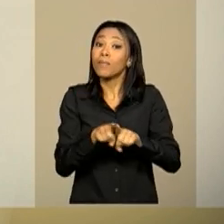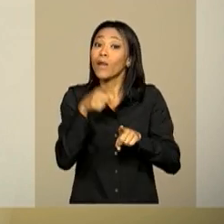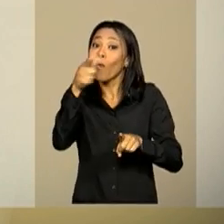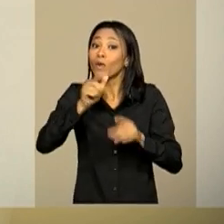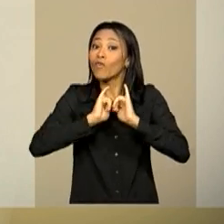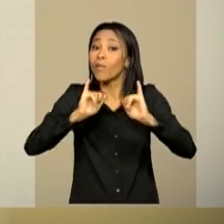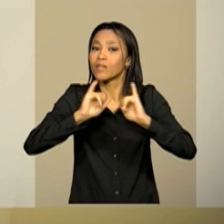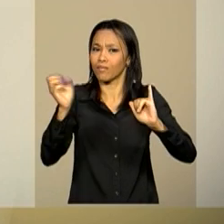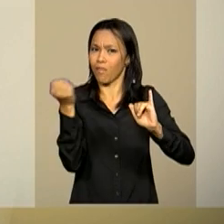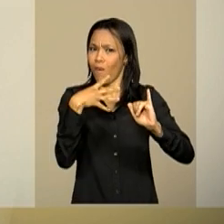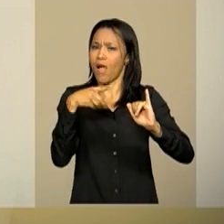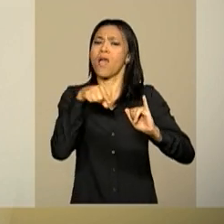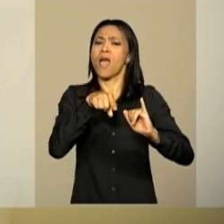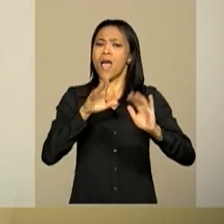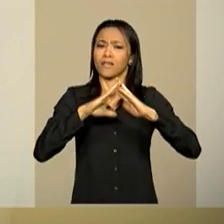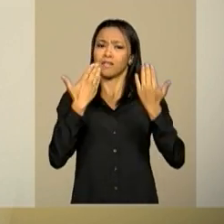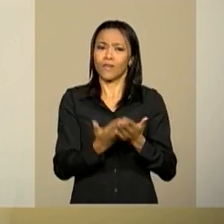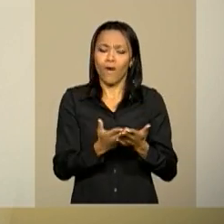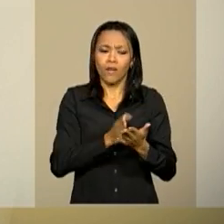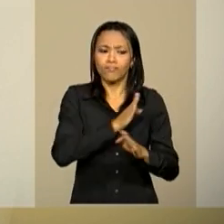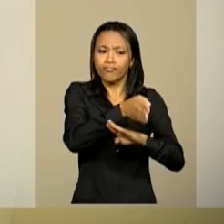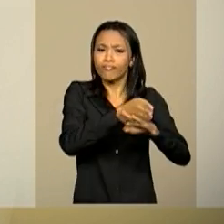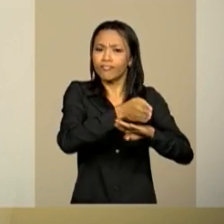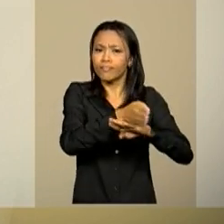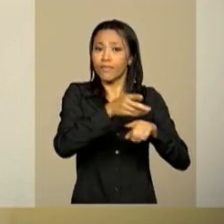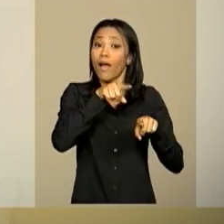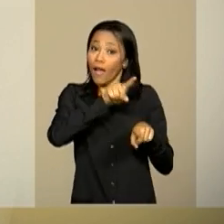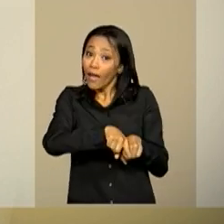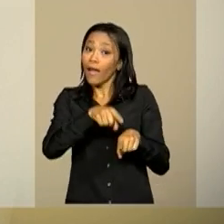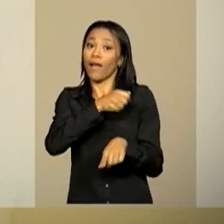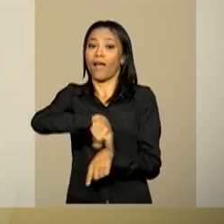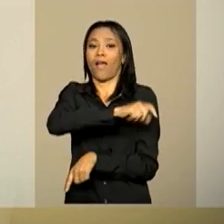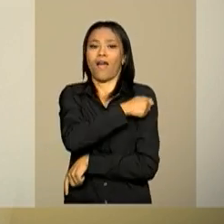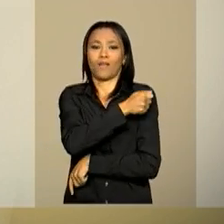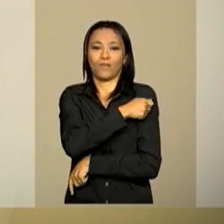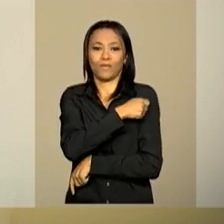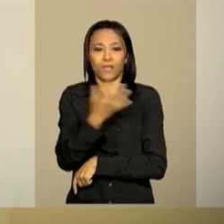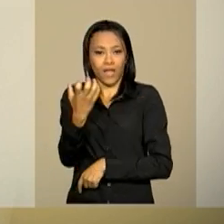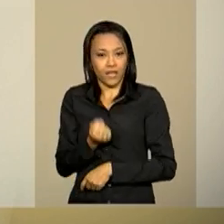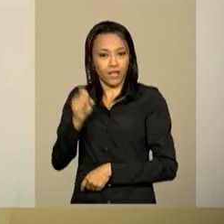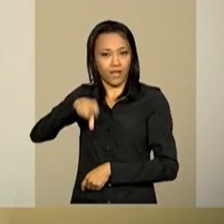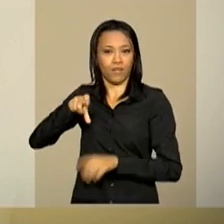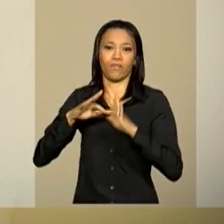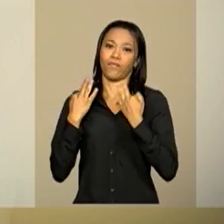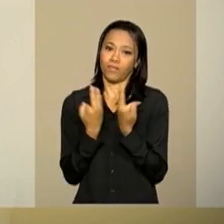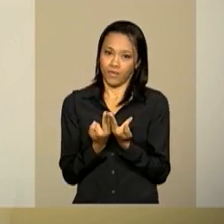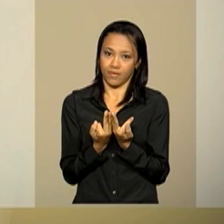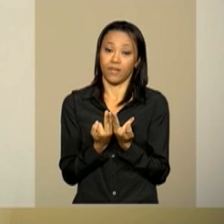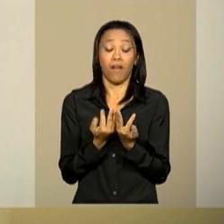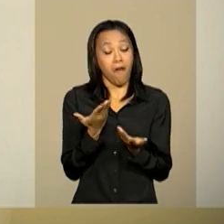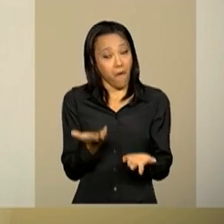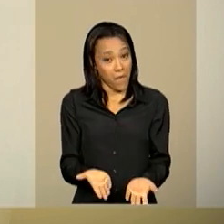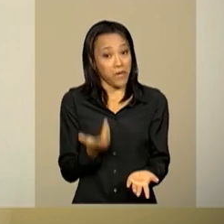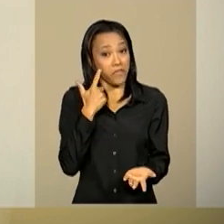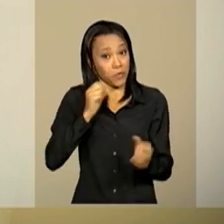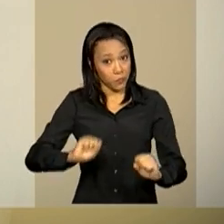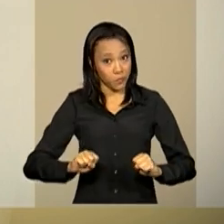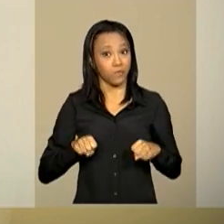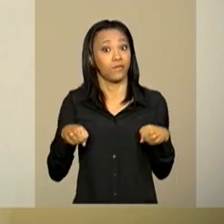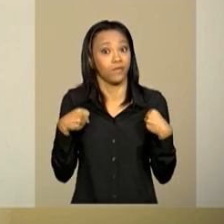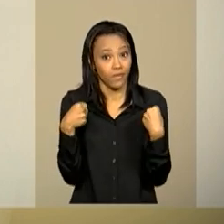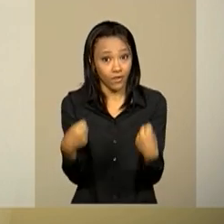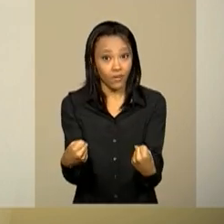escolas São frequentadas por alunos beneficiários do programa Bolsa Família Veja só o esforço